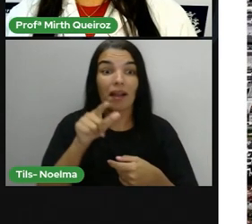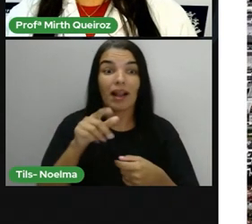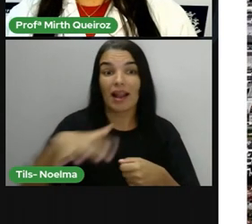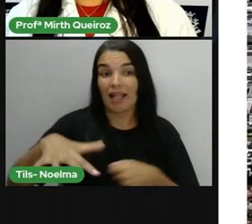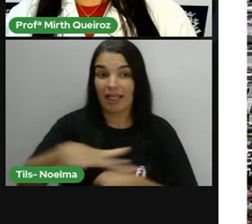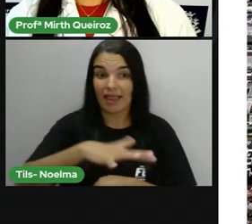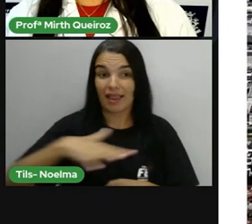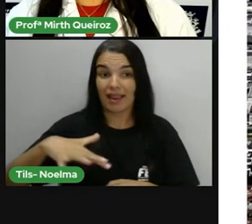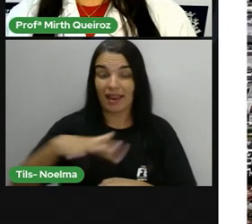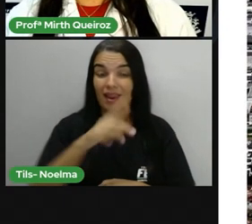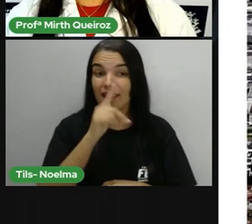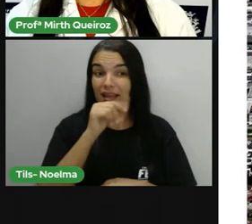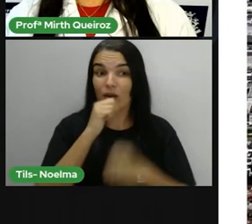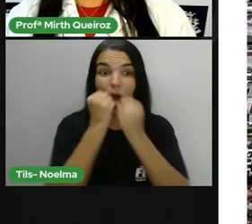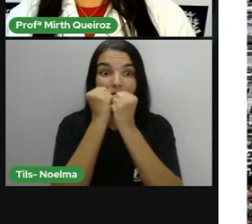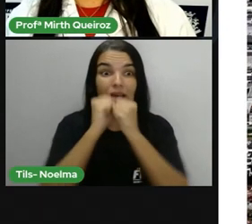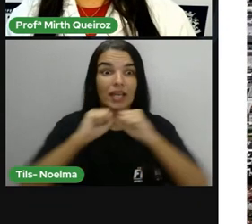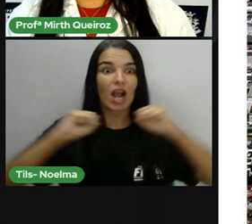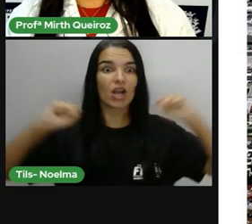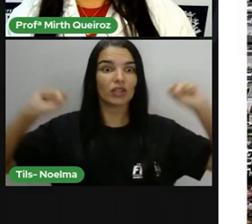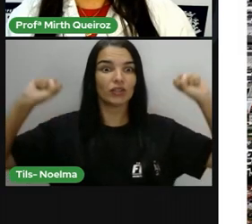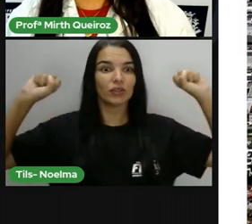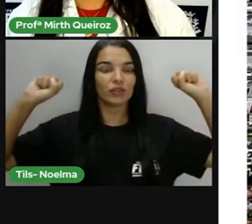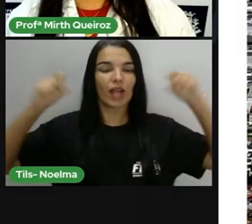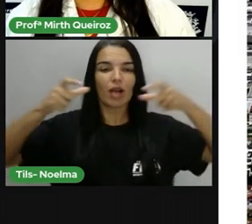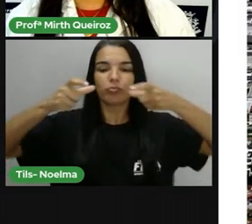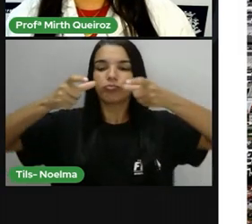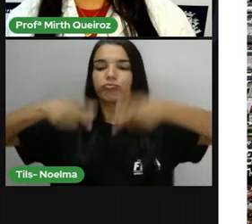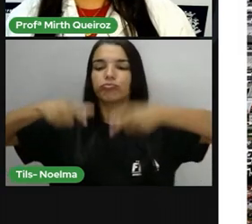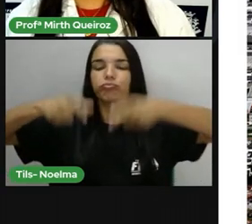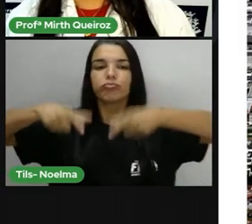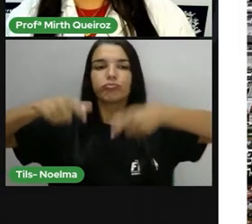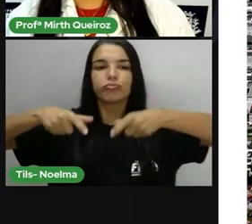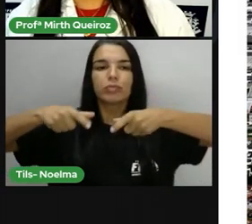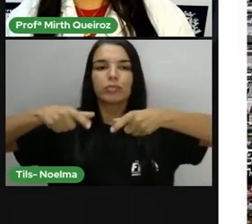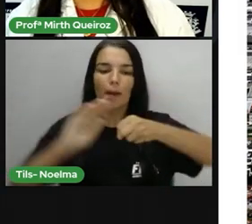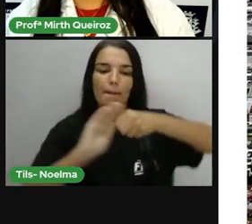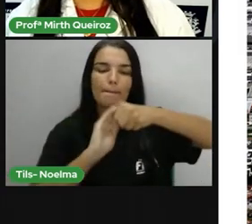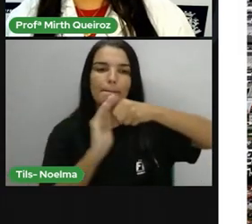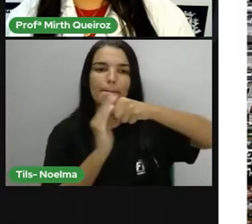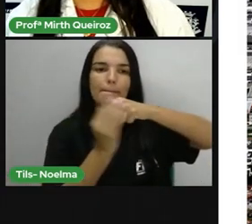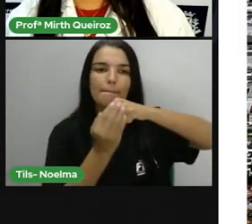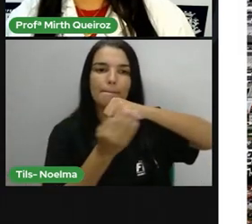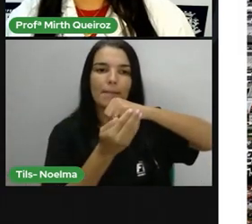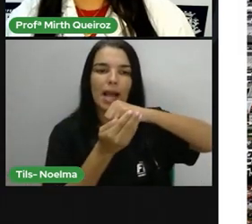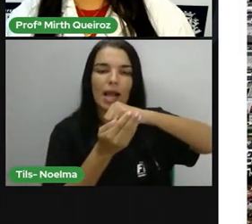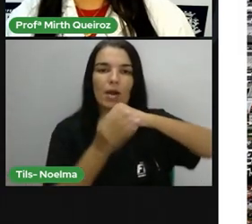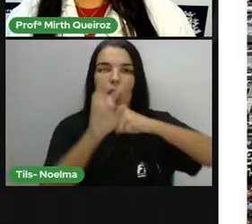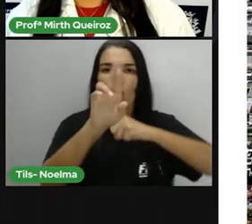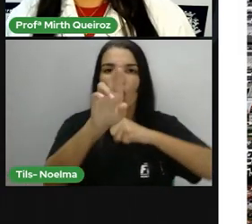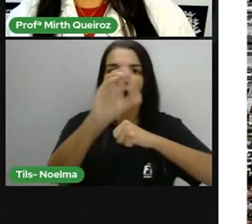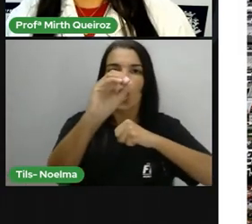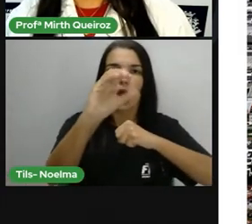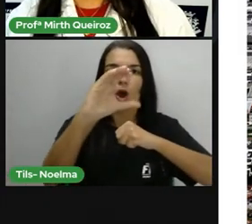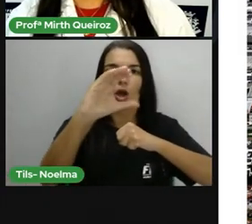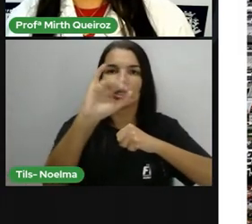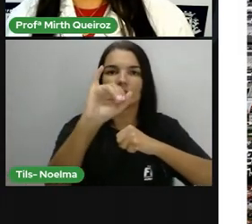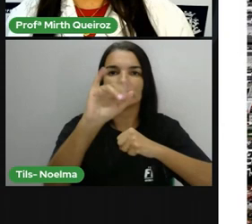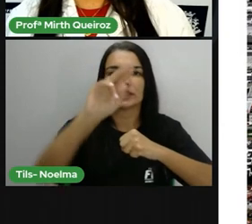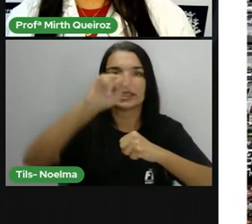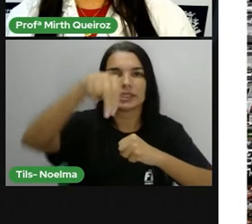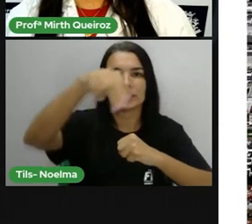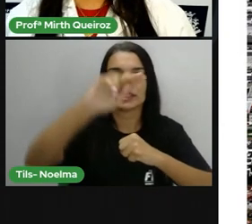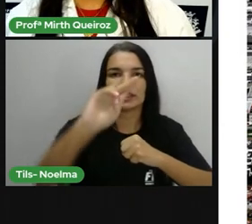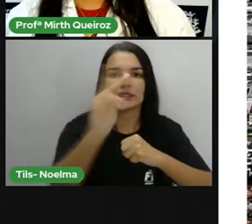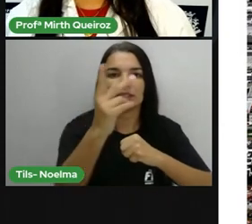Lagoa Grande. A Lagoa Grande, ela está situada lá no bairro da Rocinha e possui esse nome por ter sido